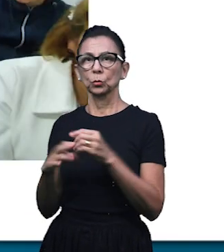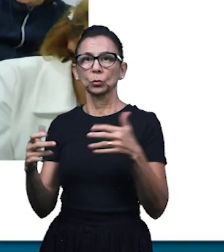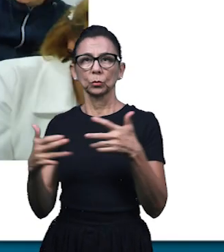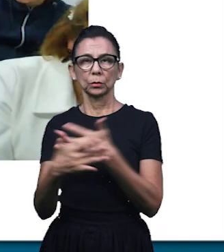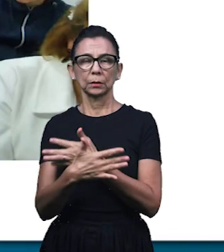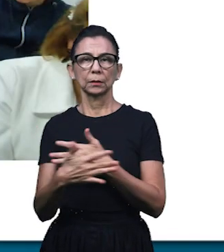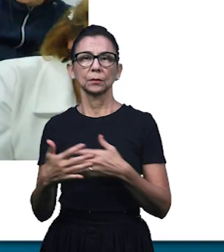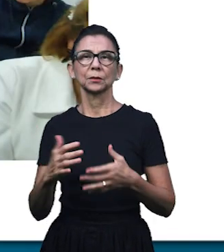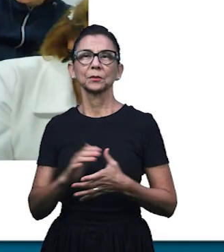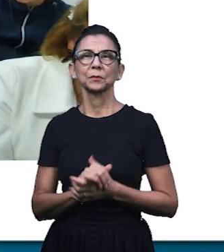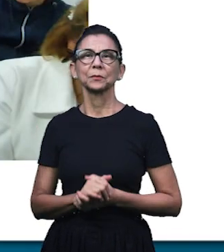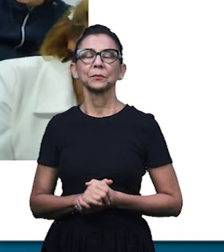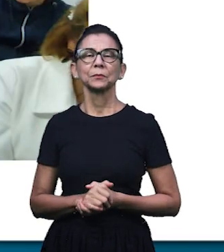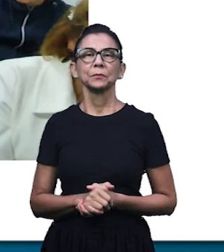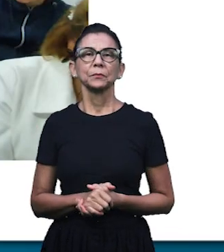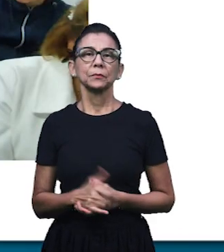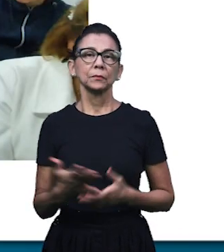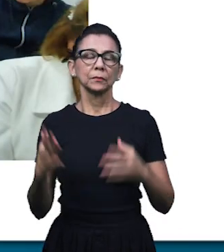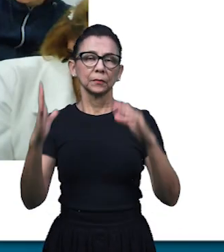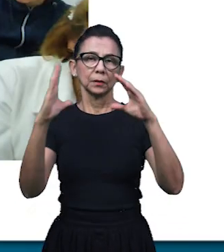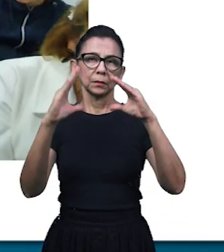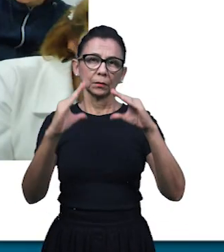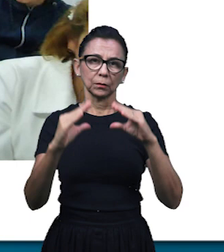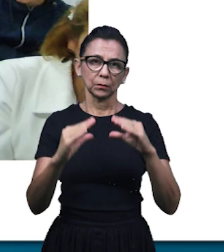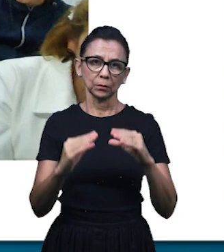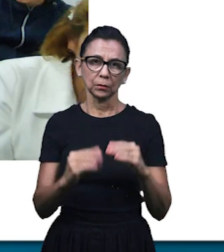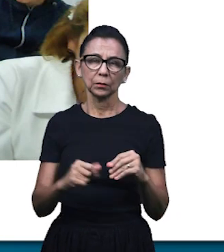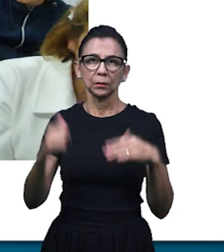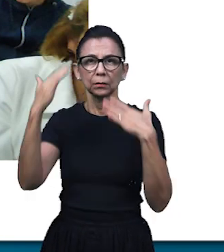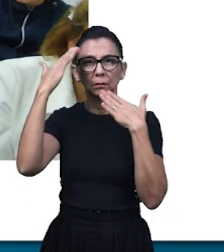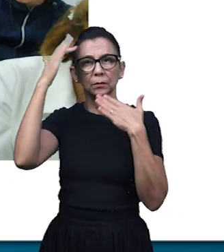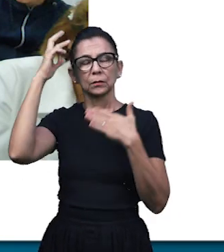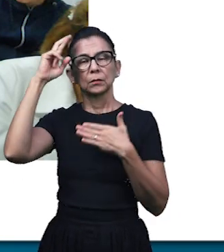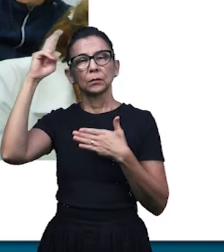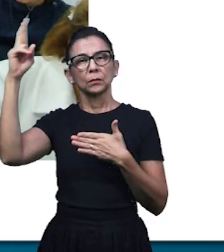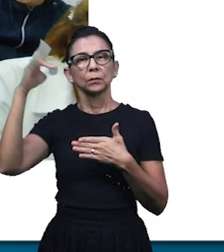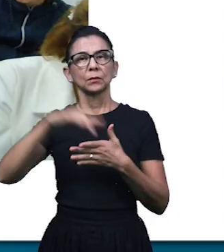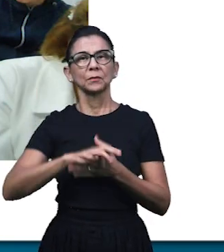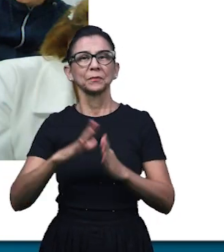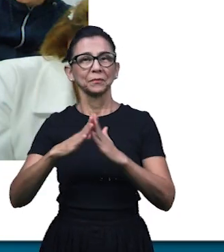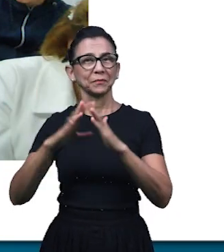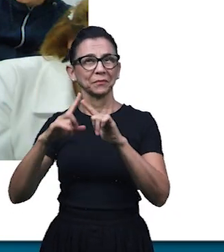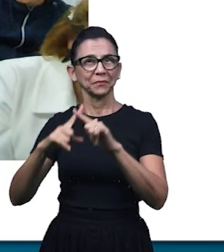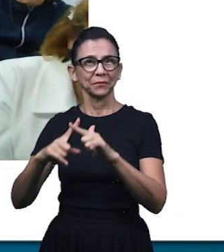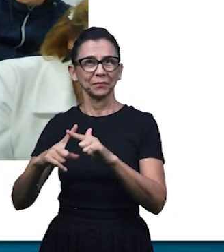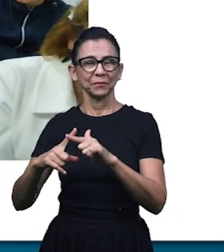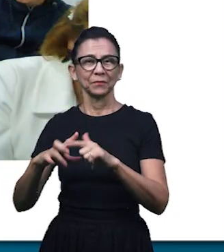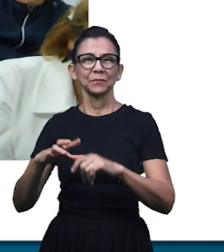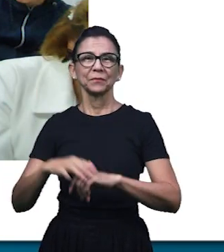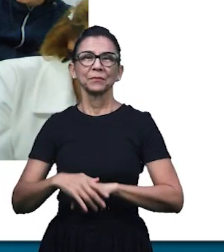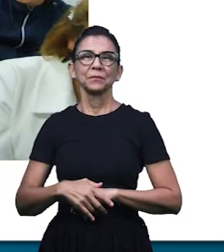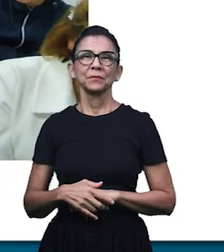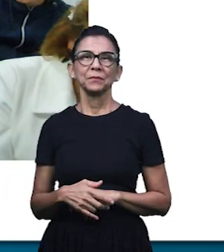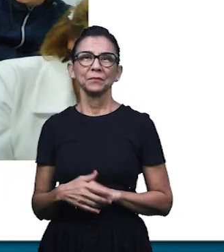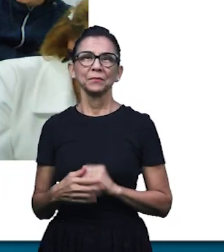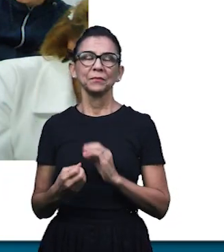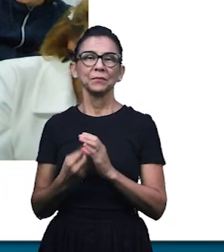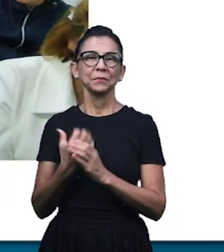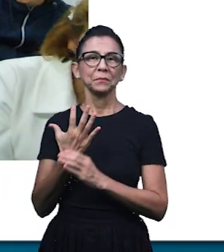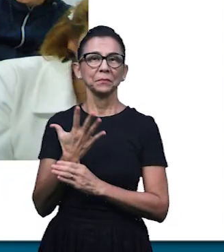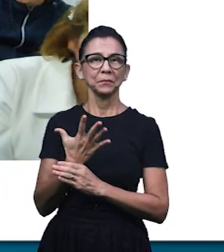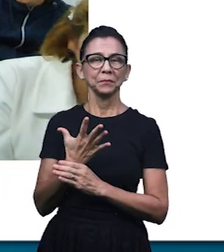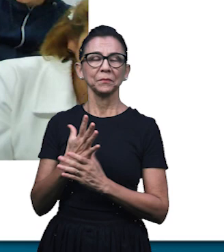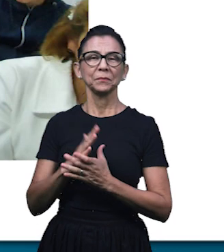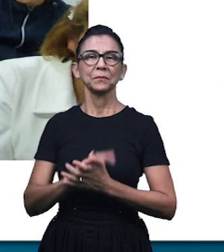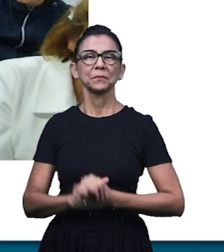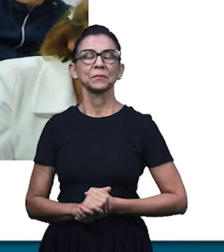cidade. E à noite, os irmãos glorificaram pela consagração da igreja na cidade, que contou com